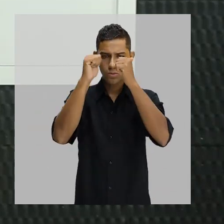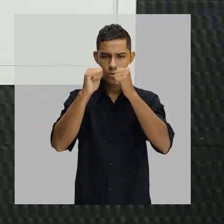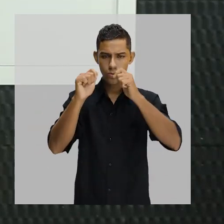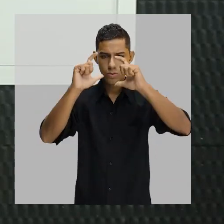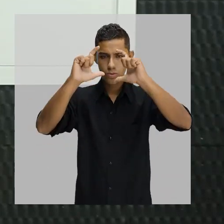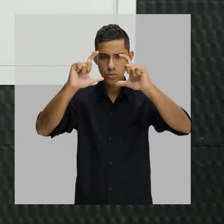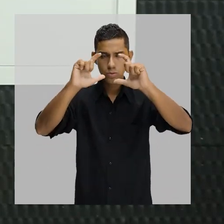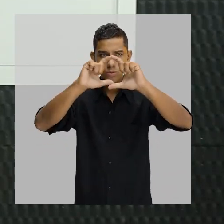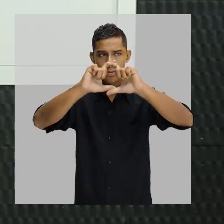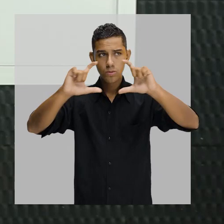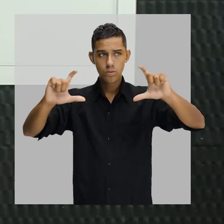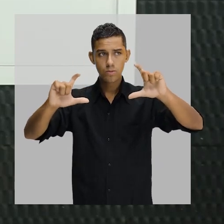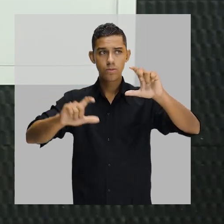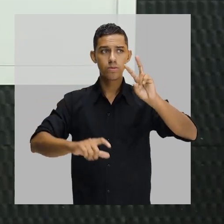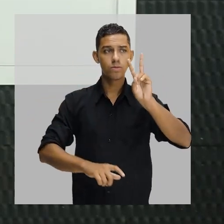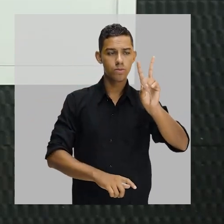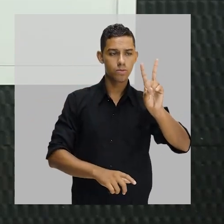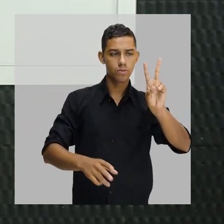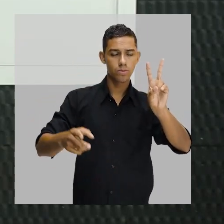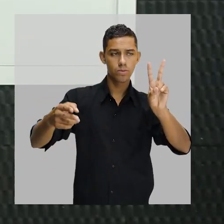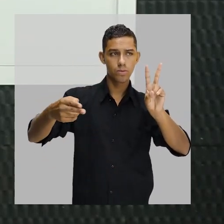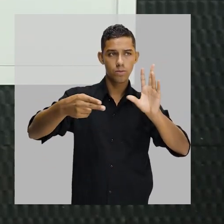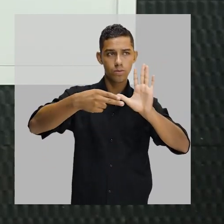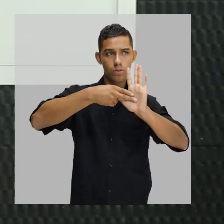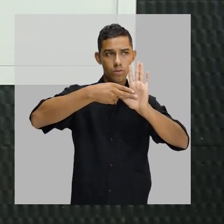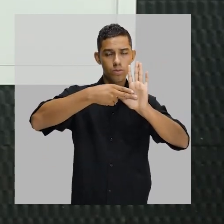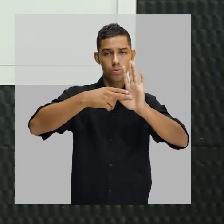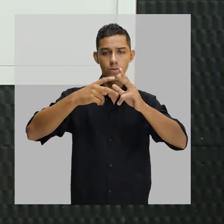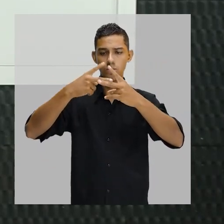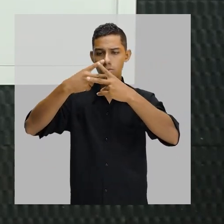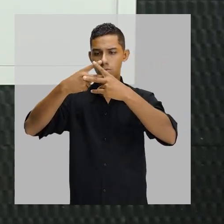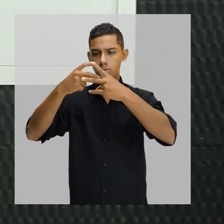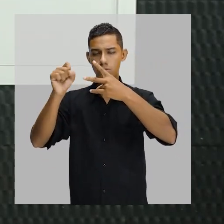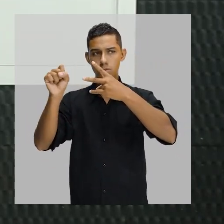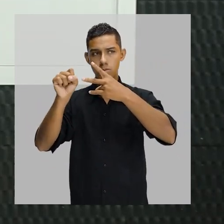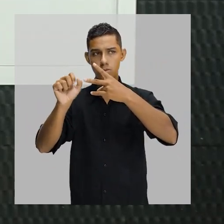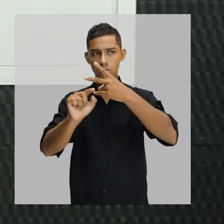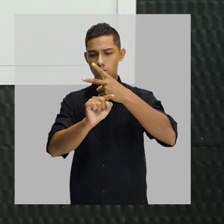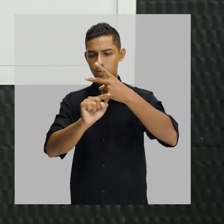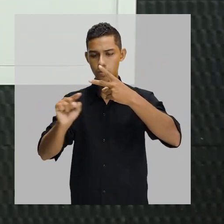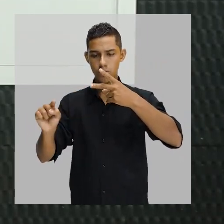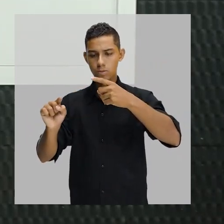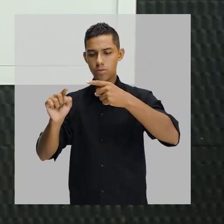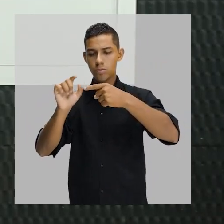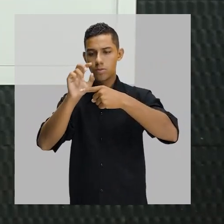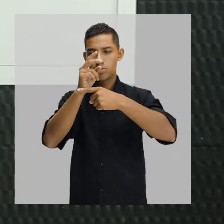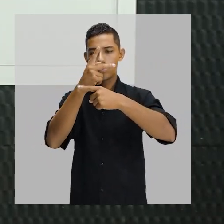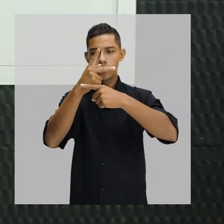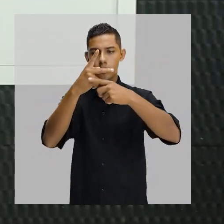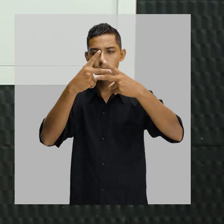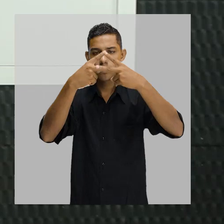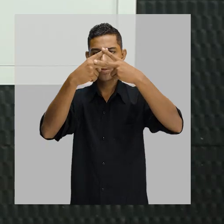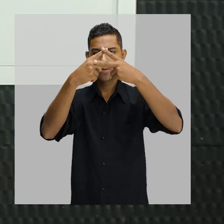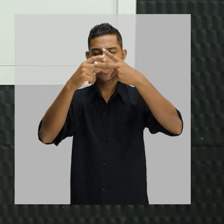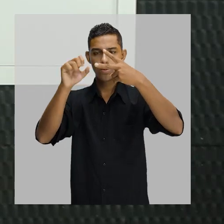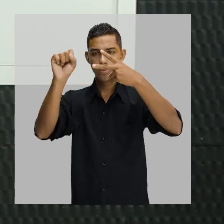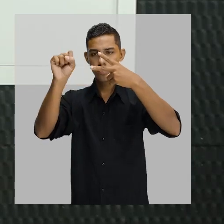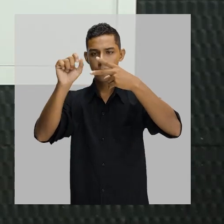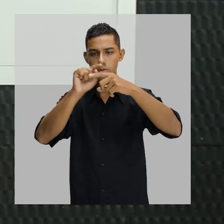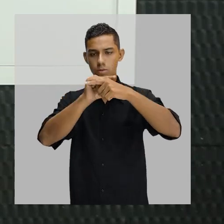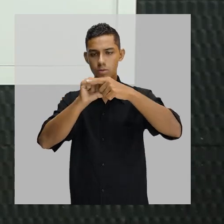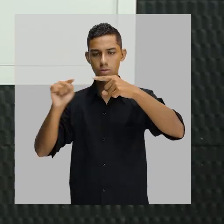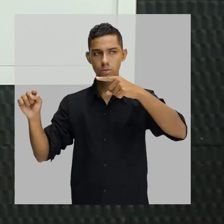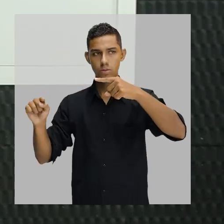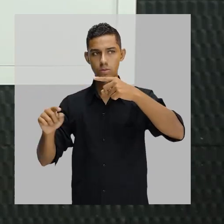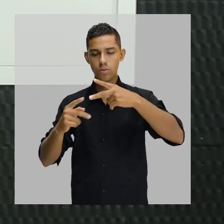informação, né? É 36 e o tempo é 168. Quero saber quem é um espaço. Então, eu posso fazer o seguinte, ó. Então,